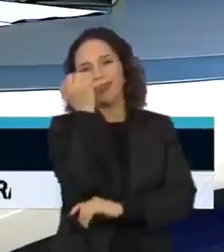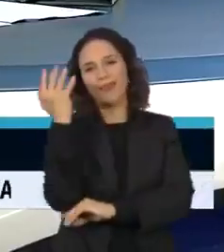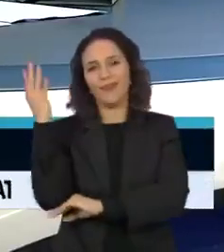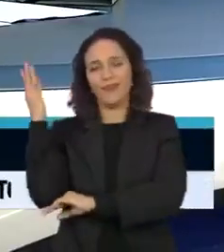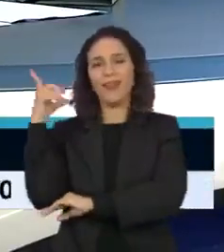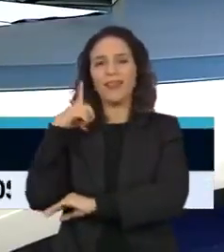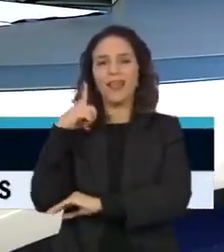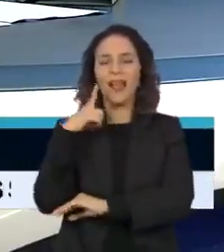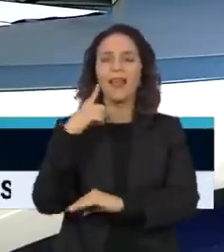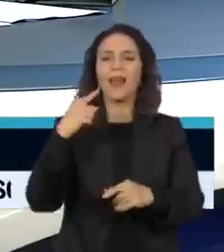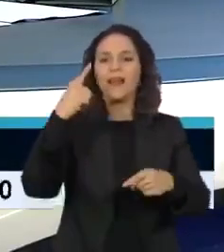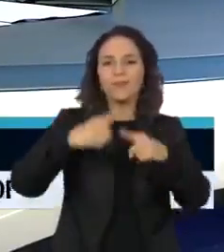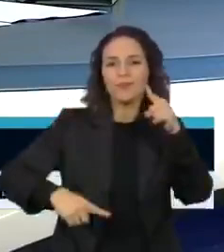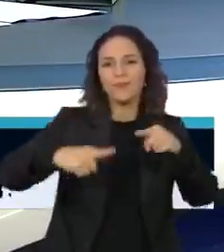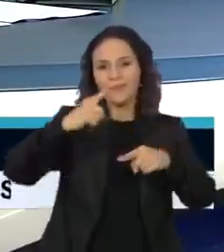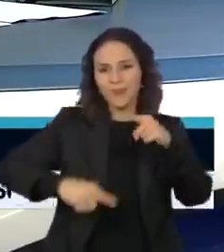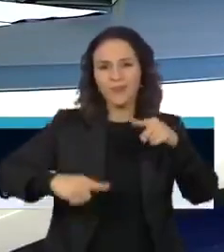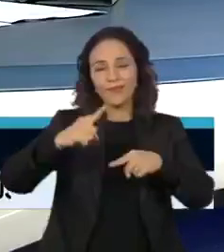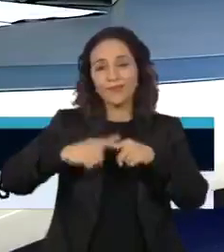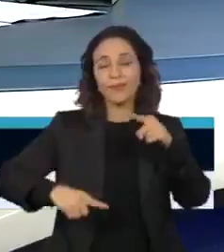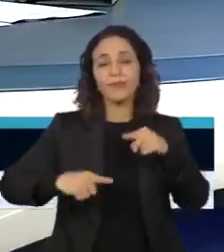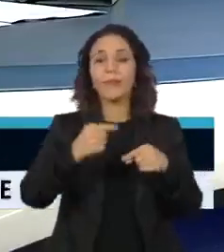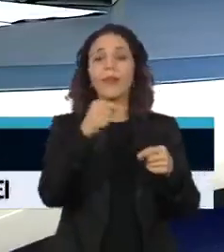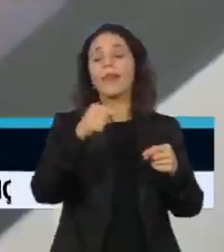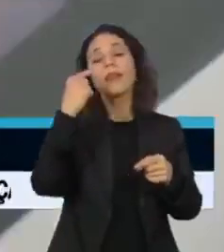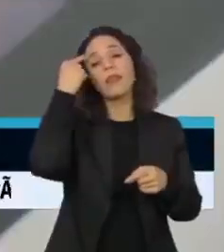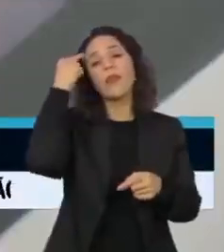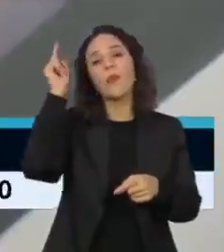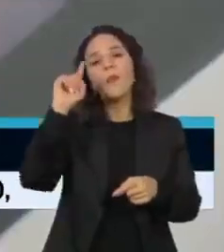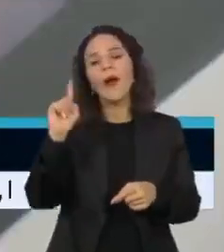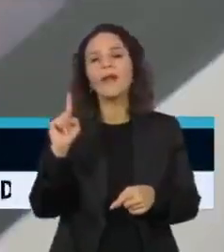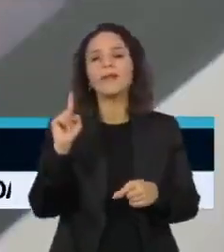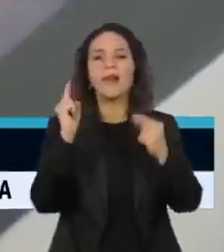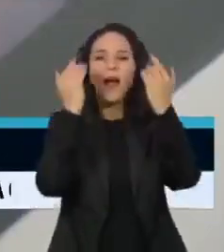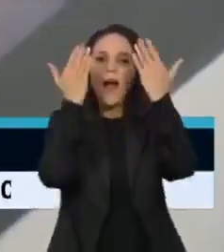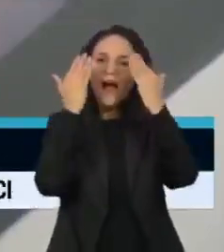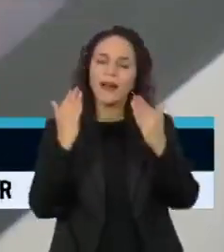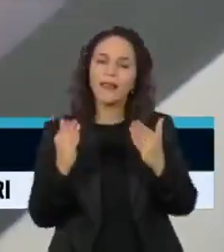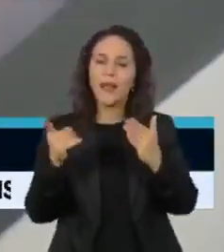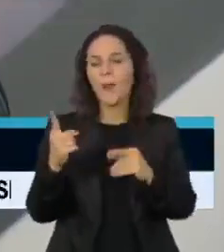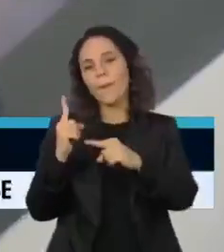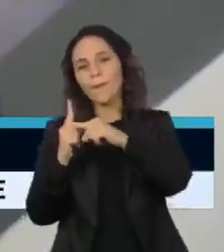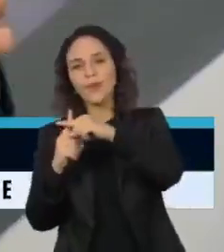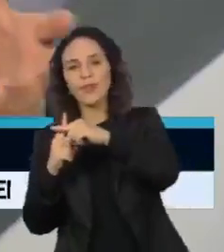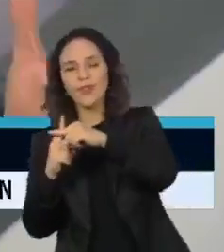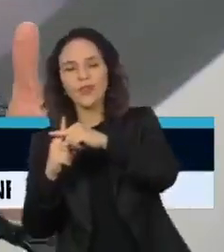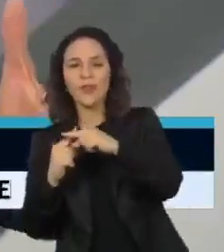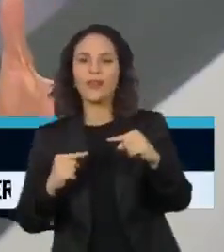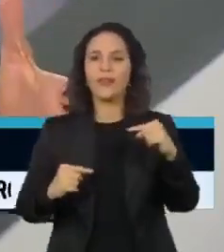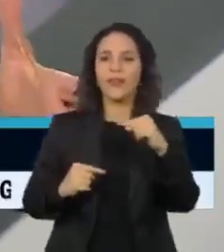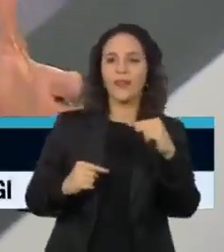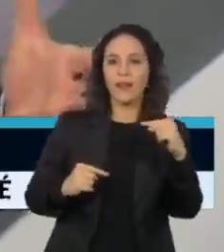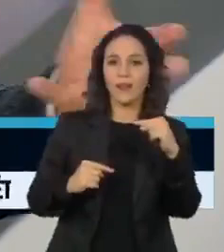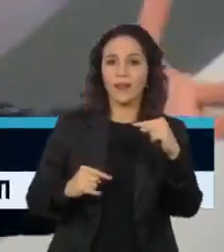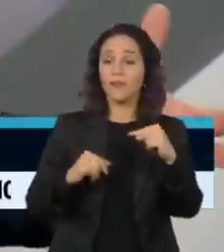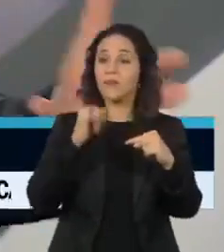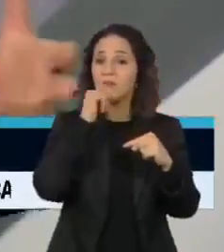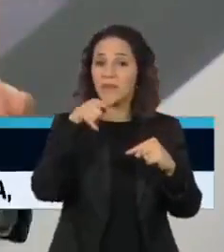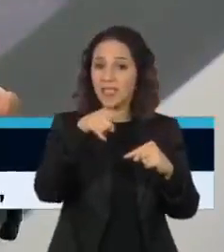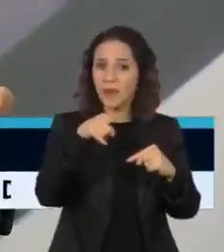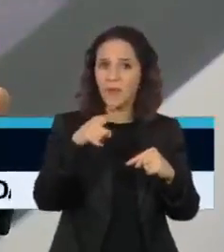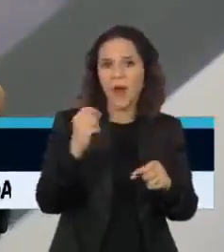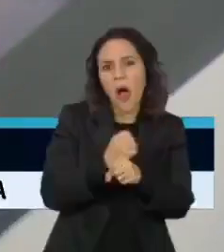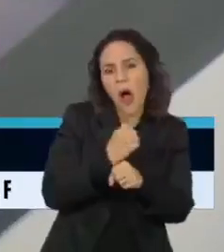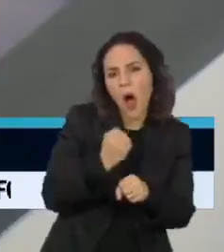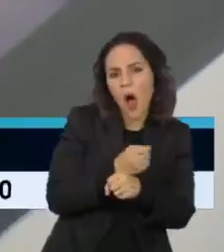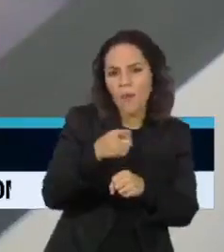série de restrições que acabam levando em consideração uma análise de custo e benefício para verificar se uma determinada obra estruturante